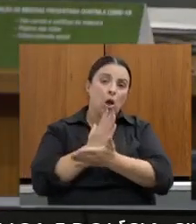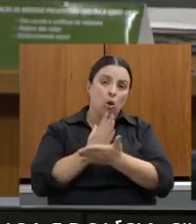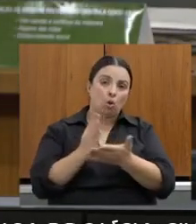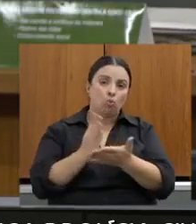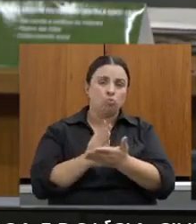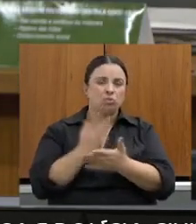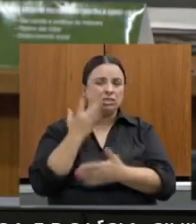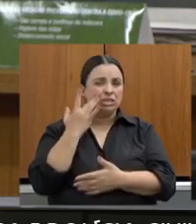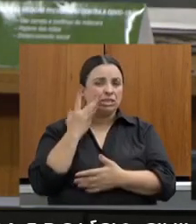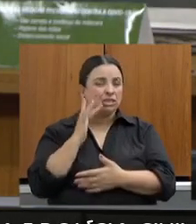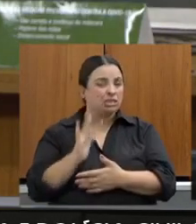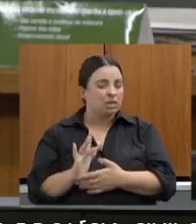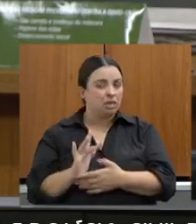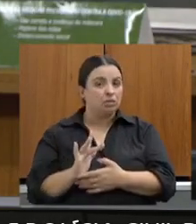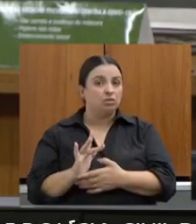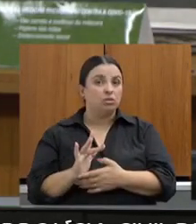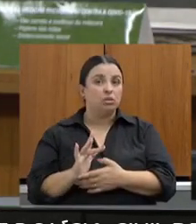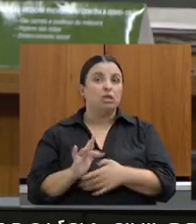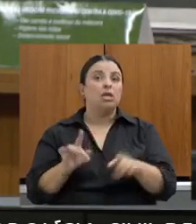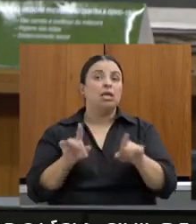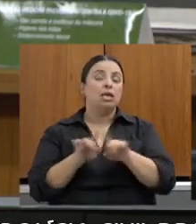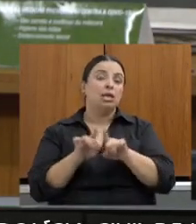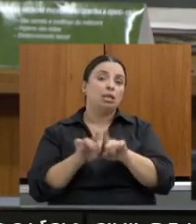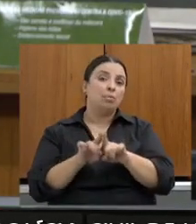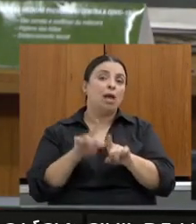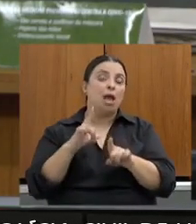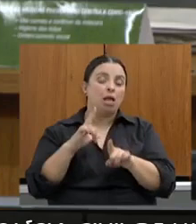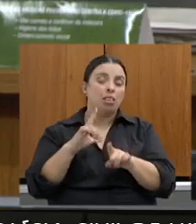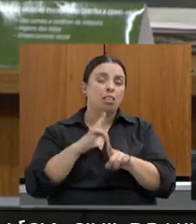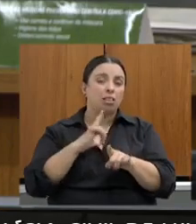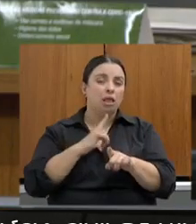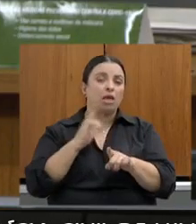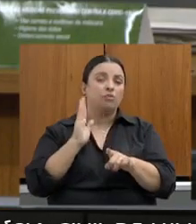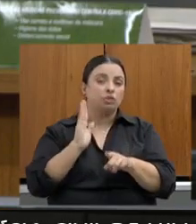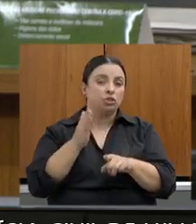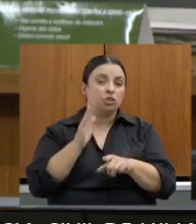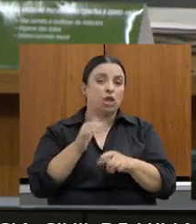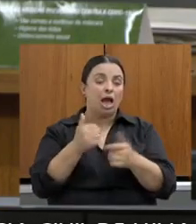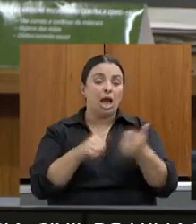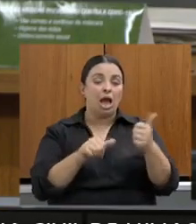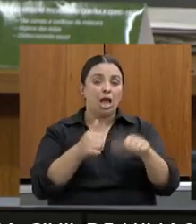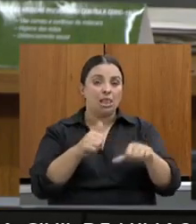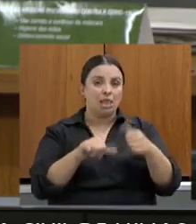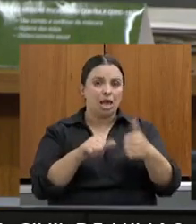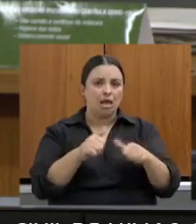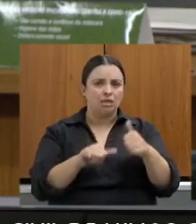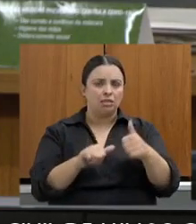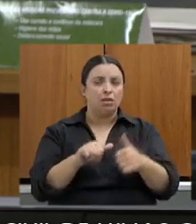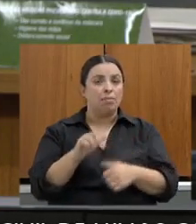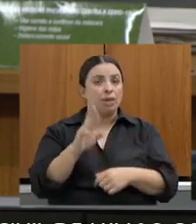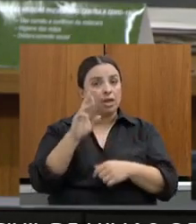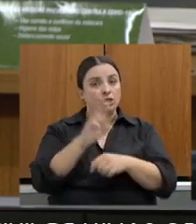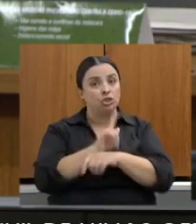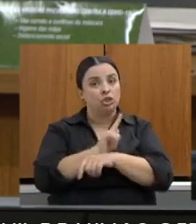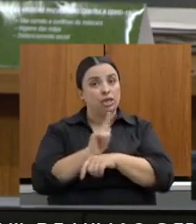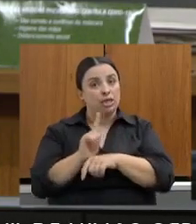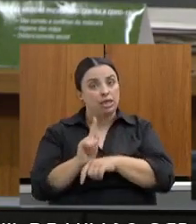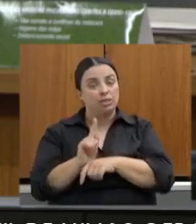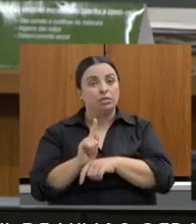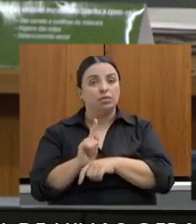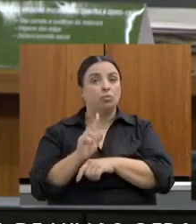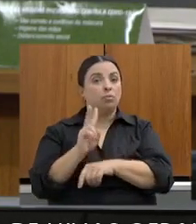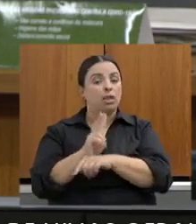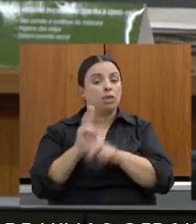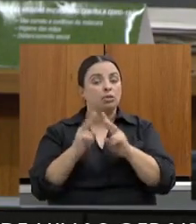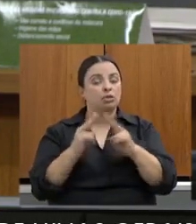estranhos que também foram objeto de análise pela nossa gerência do plantão digital no